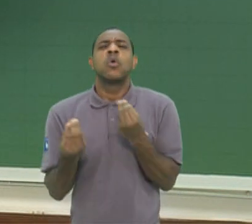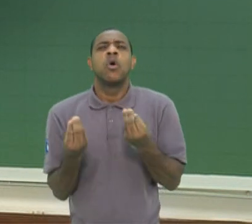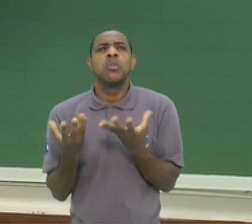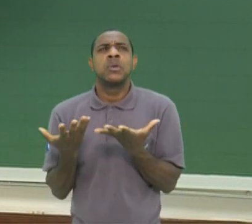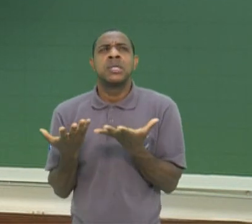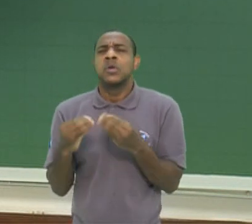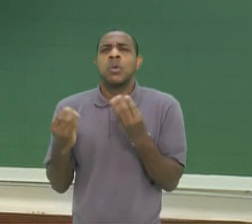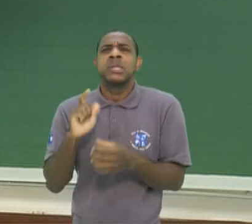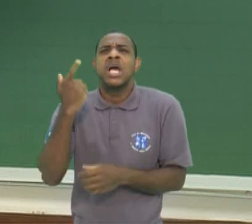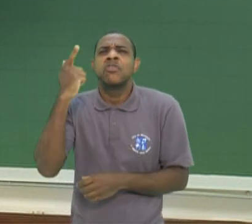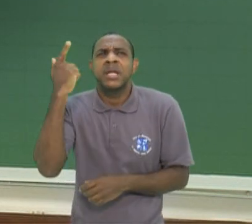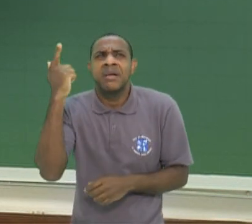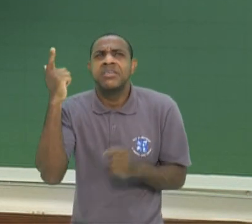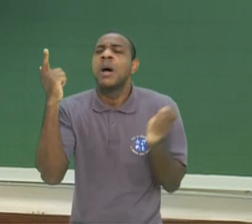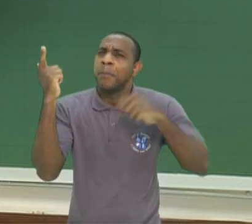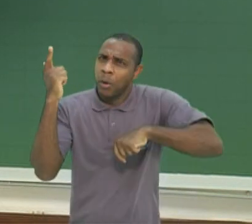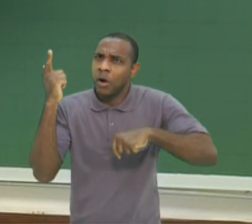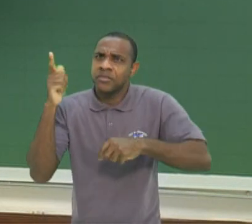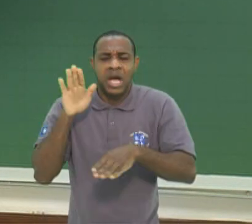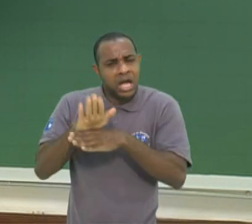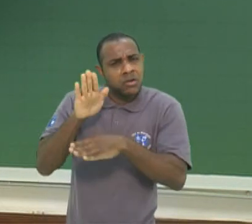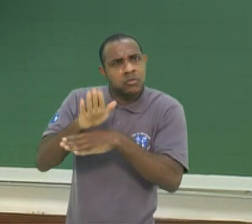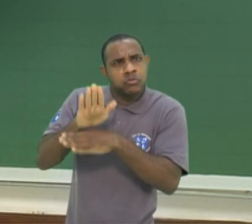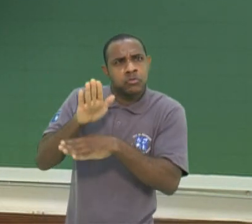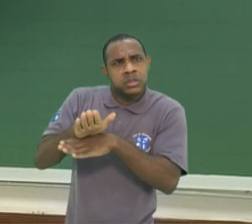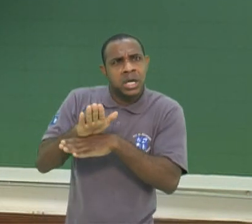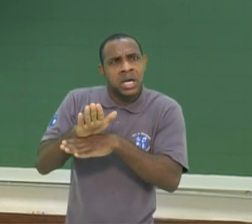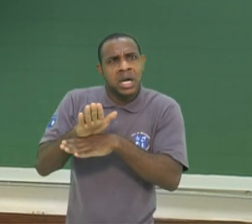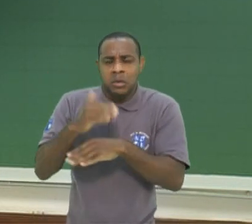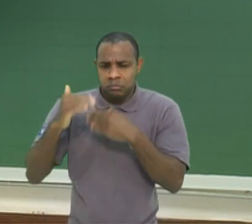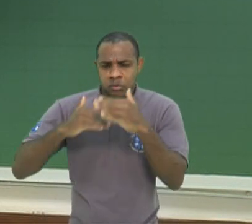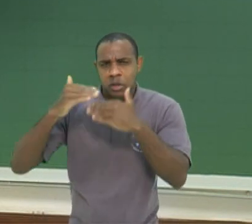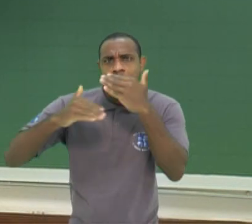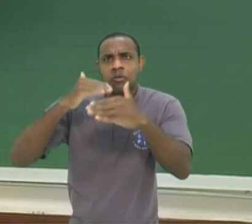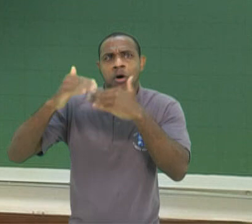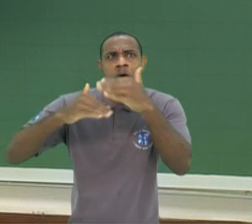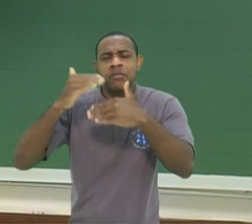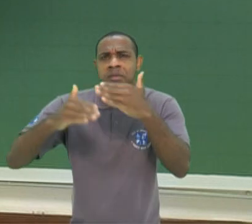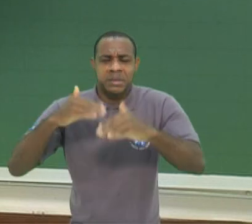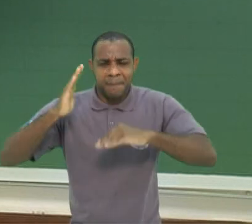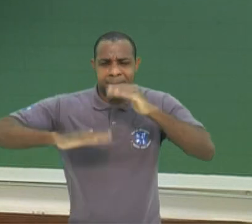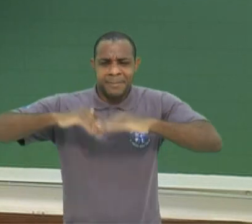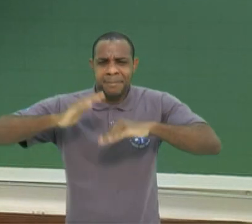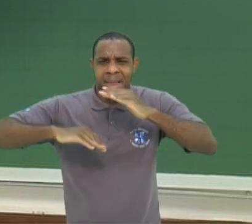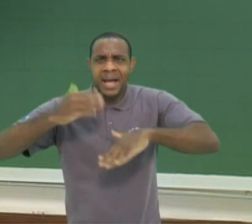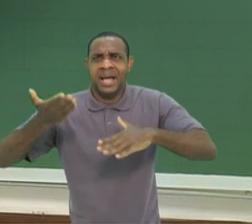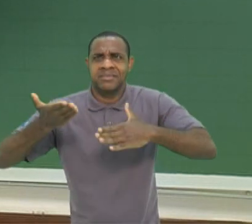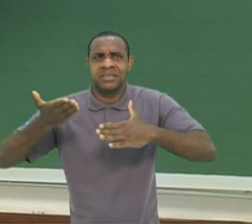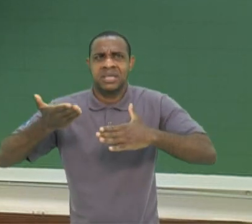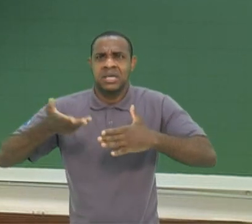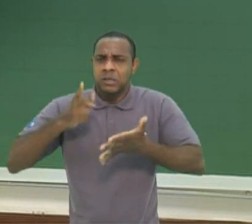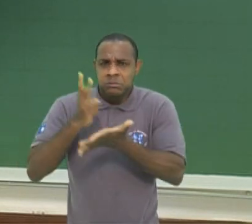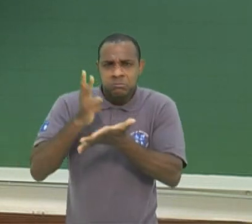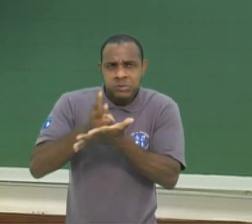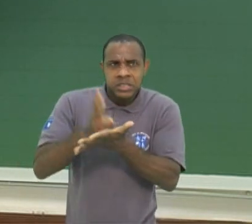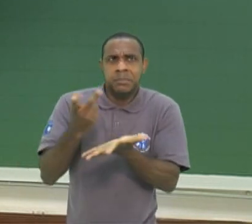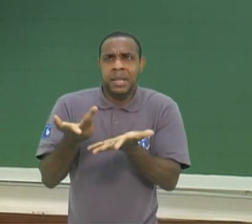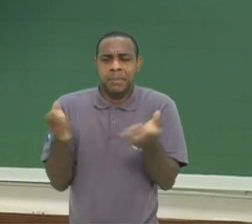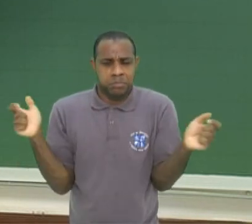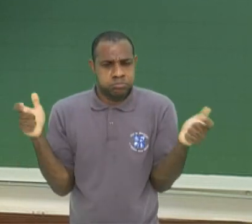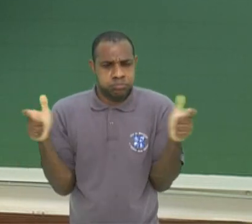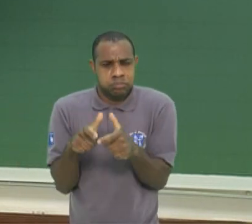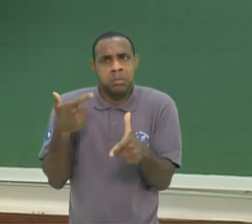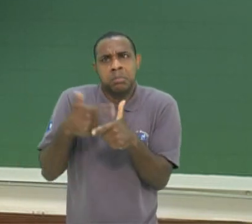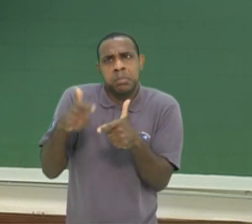ciência geográfica pode contribuir no desenvolvimento de práticas efetivas para amenizar